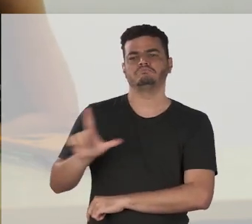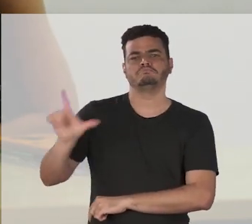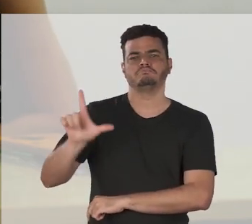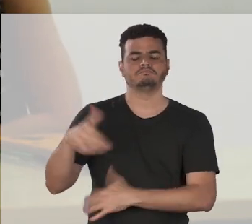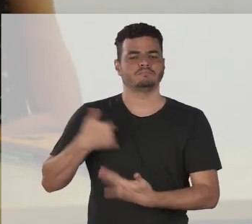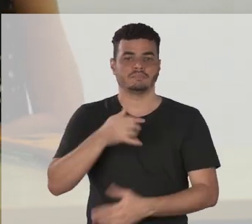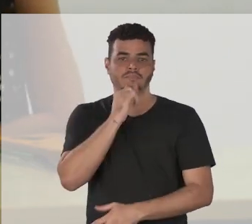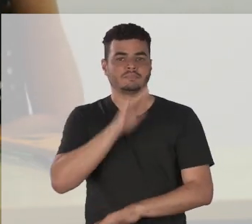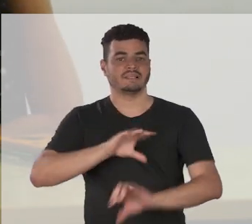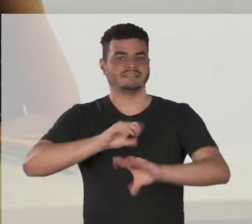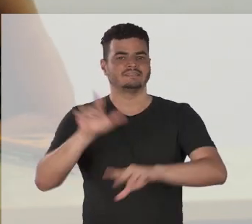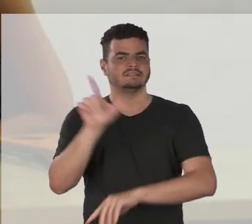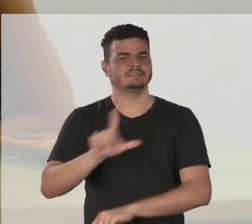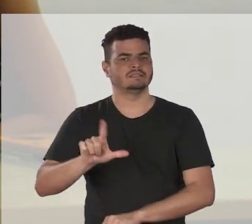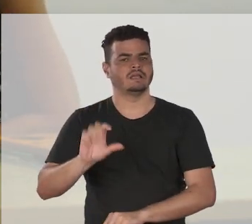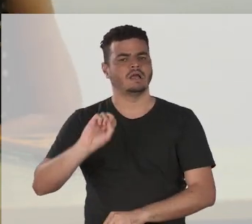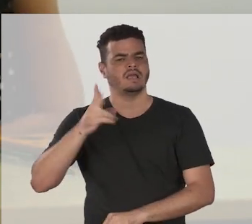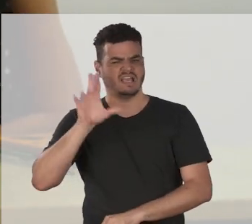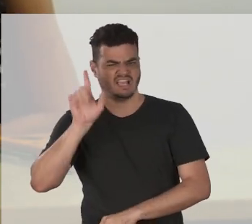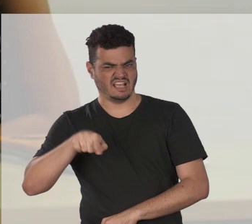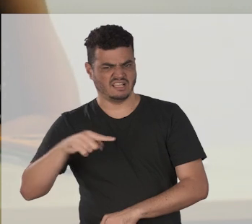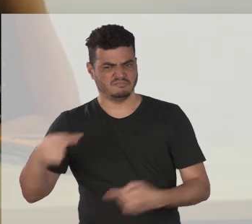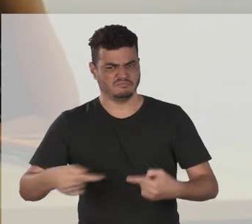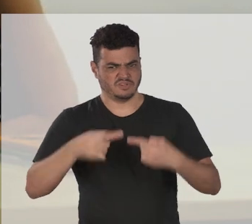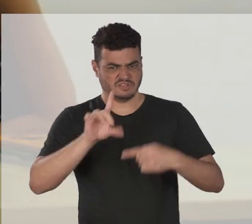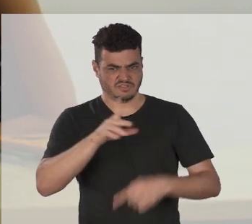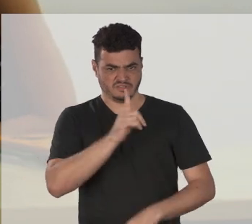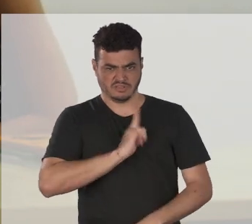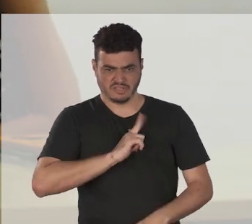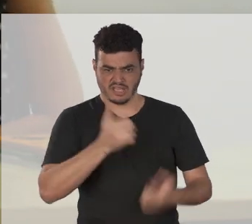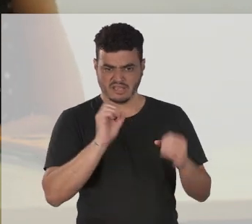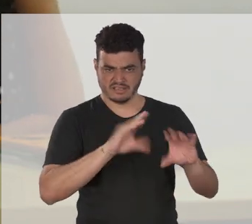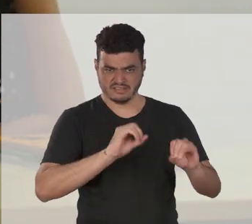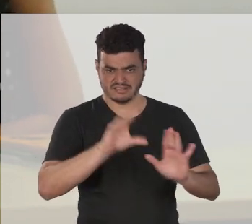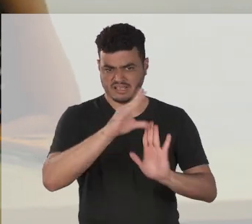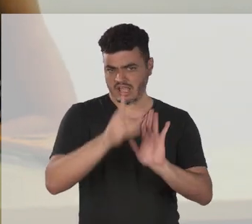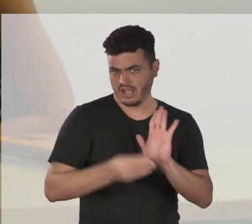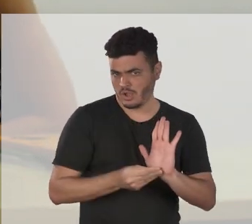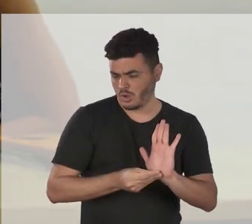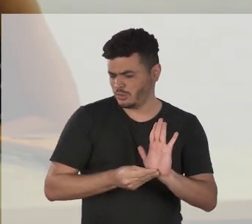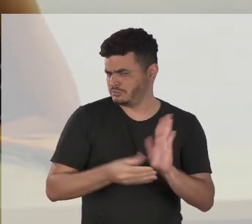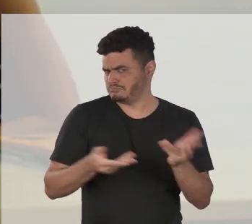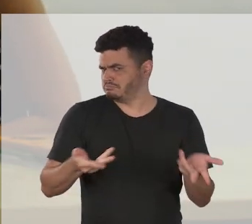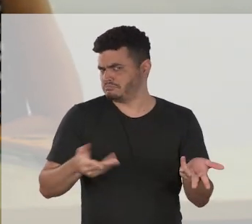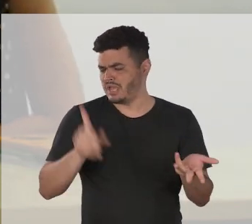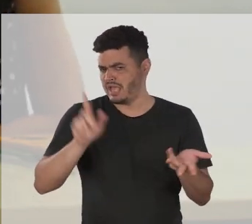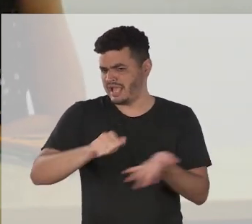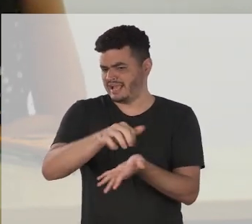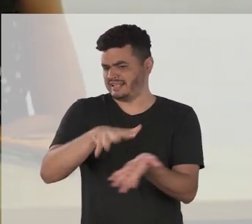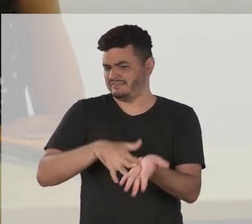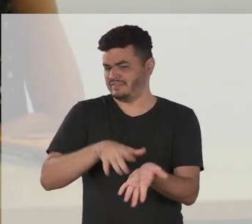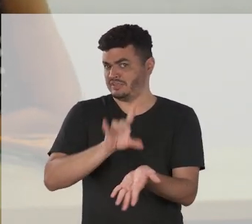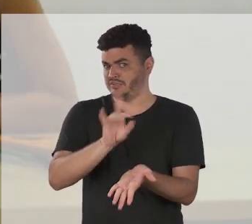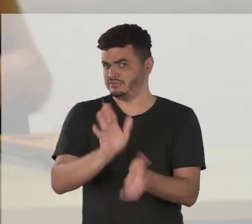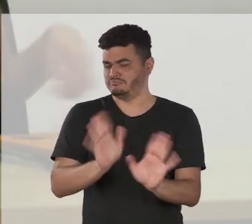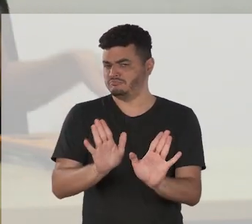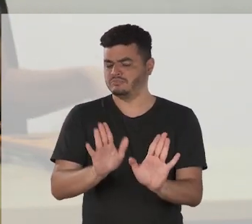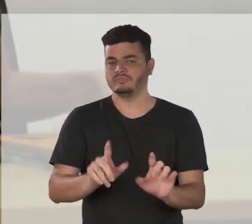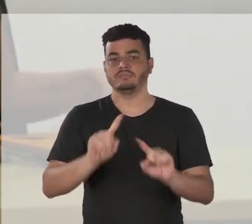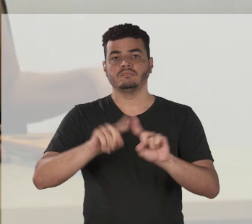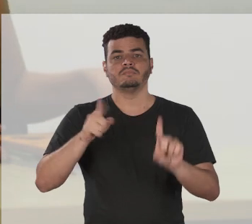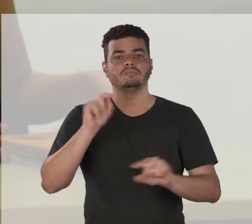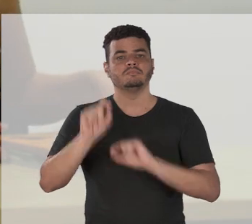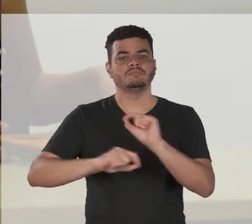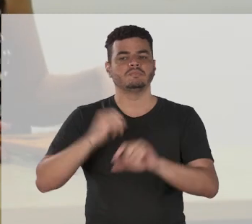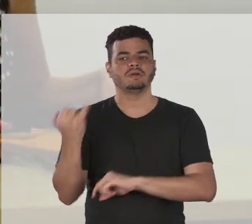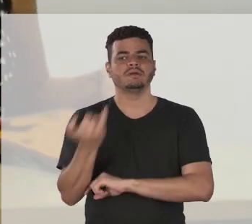tensões. Bom, ensinar literatura para ensinar gramática, para ensinar conteúdos, para gerar atividades.